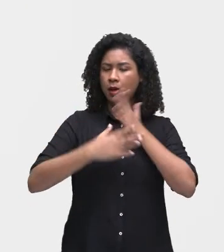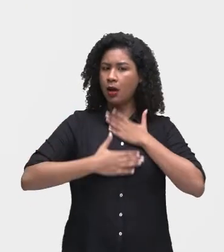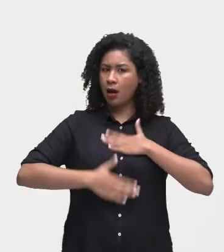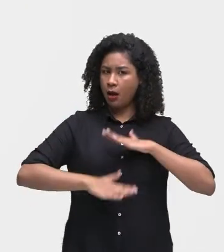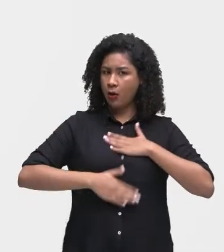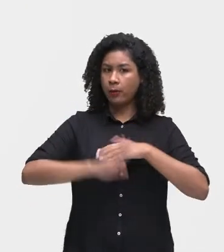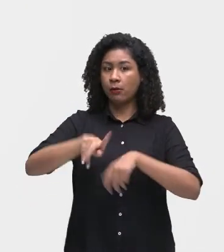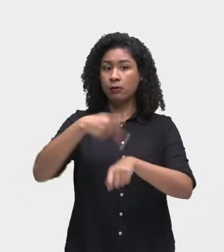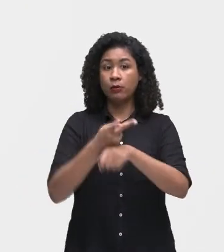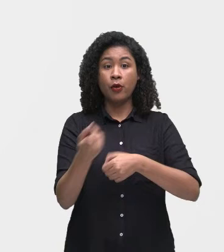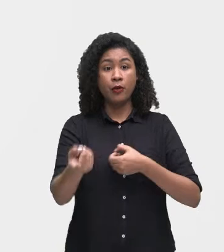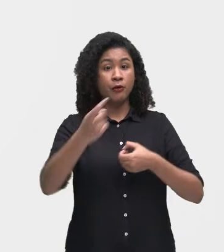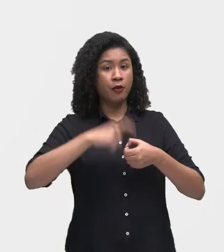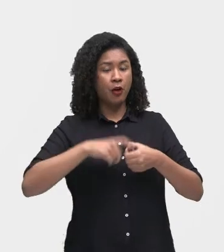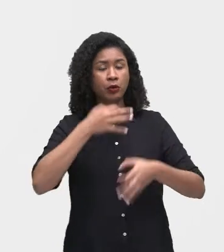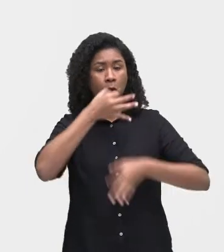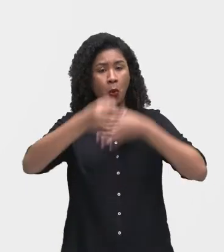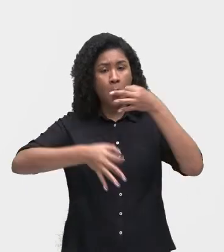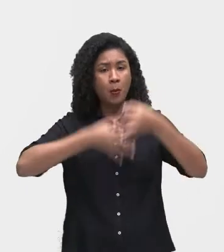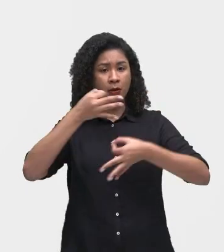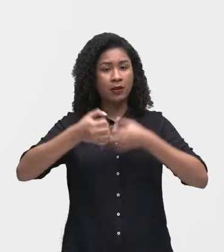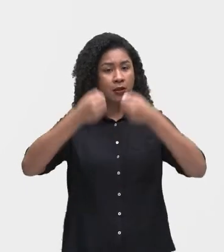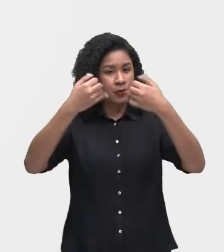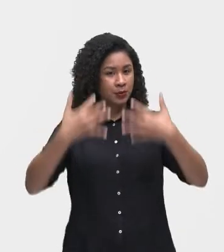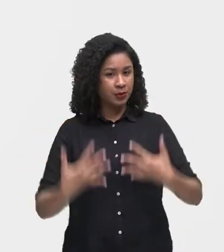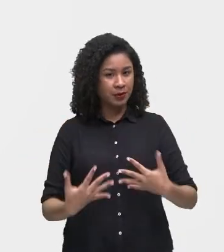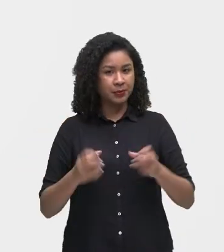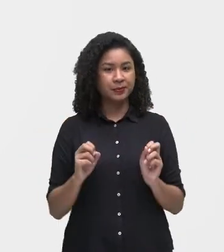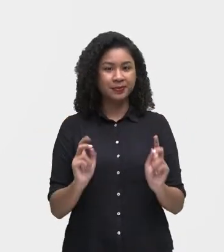voltar para comentar e ver se vocês conseguiram acertar a questão.